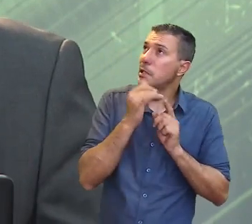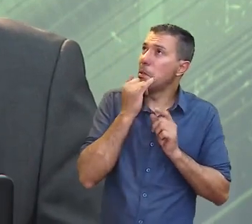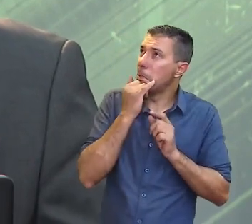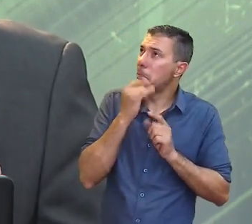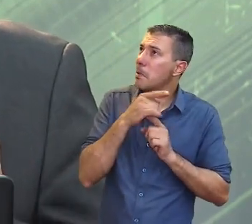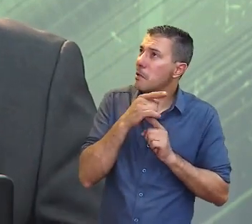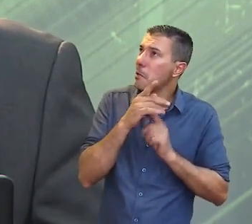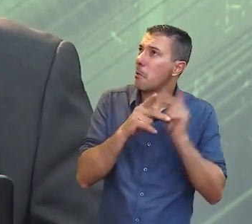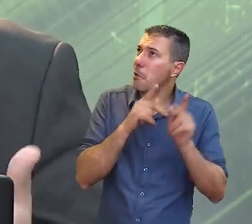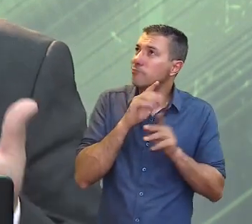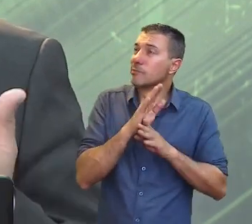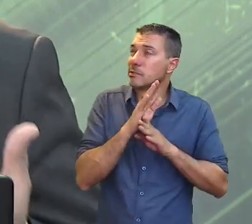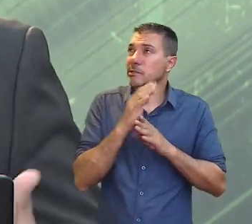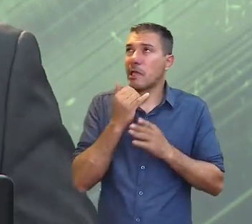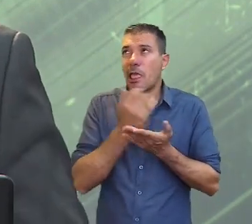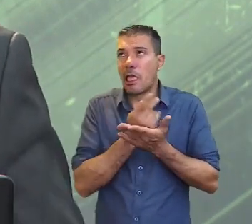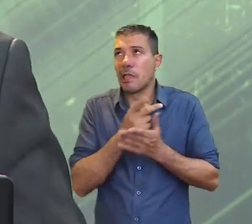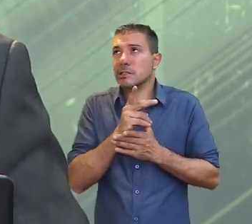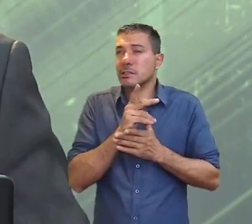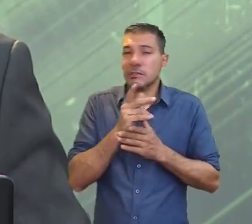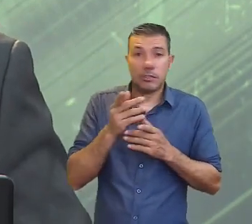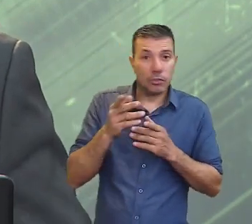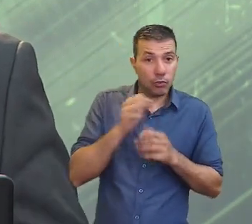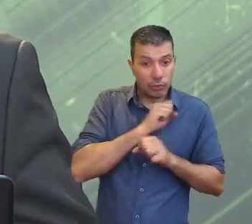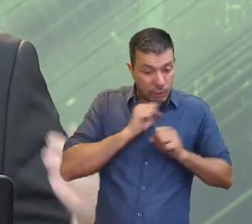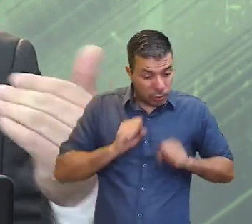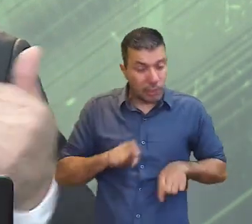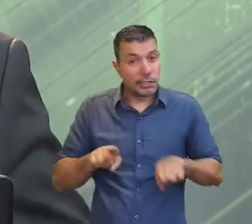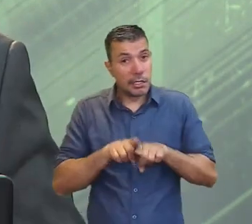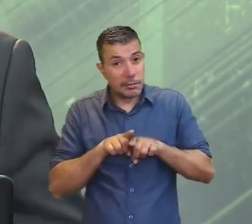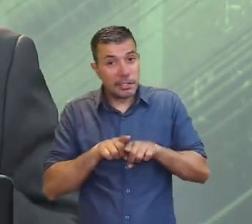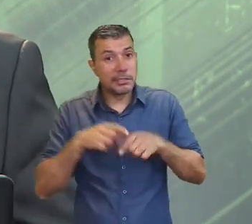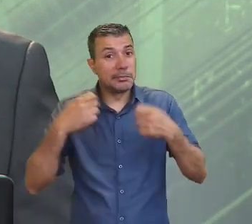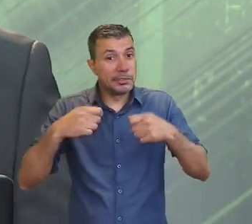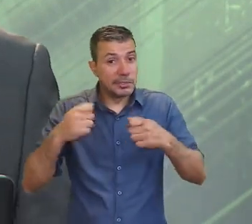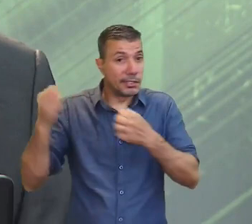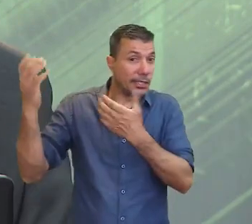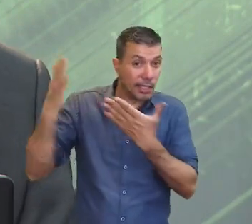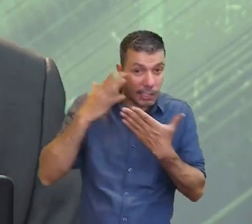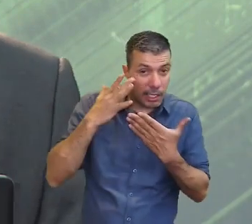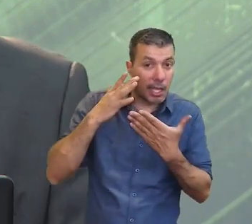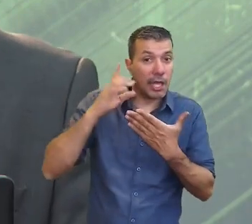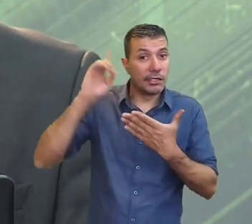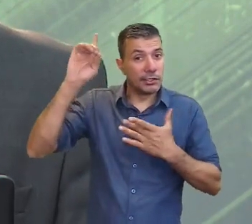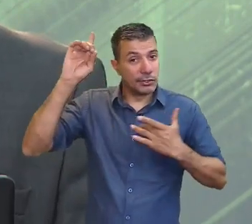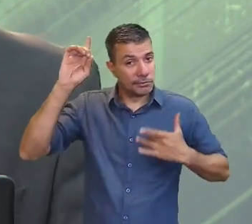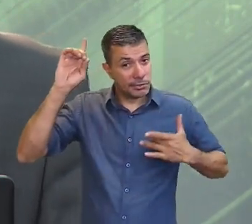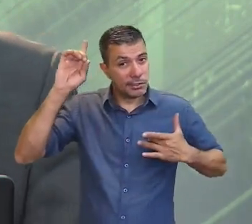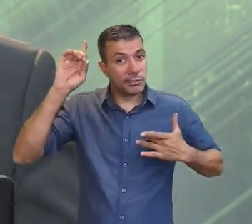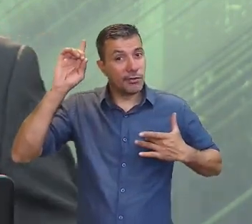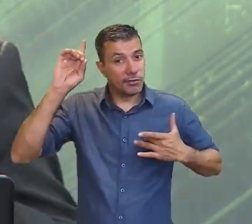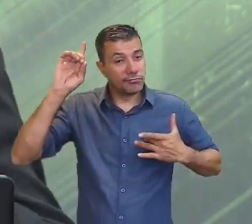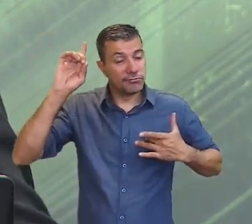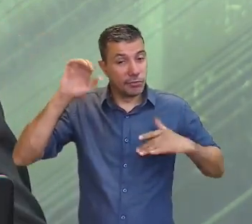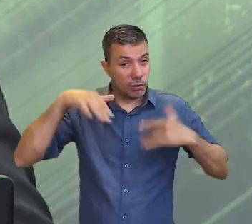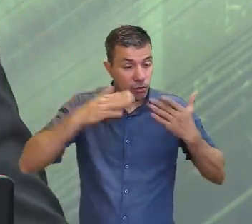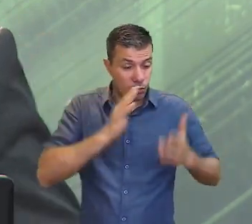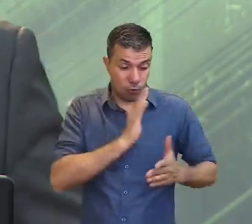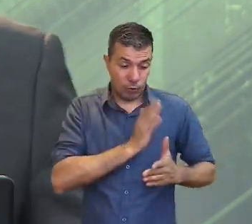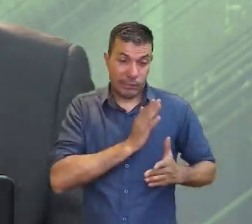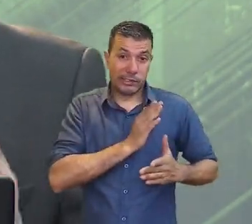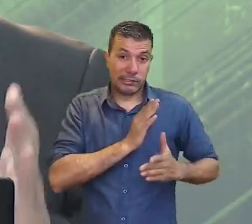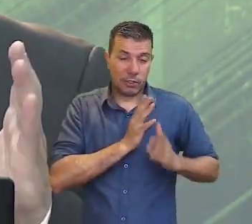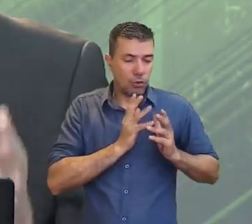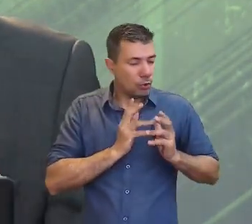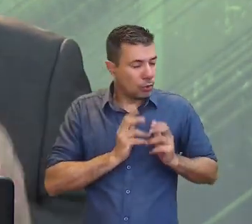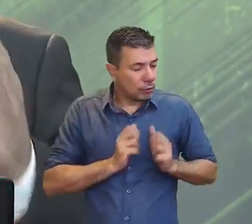isso, mas entenda, o sacerdote também era um pecador, e ele também carecia da graça e da misericórdia do Senhor Jesus, mas se o coração dele estivesse